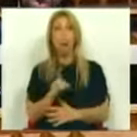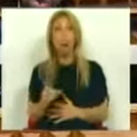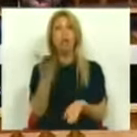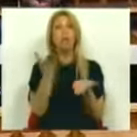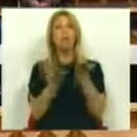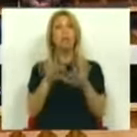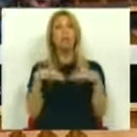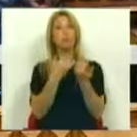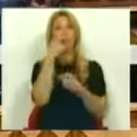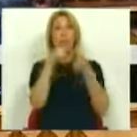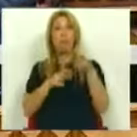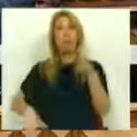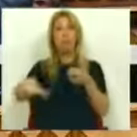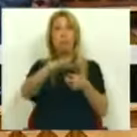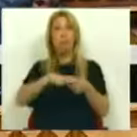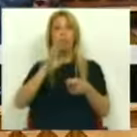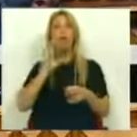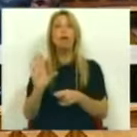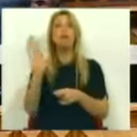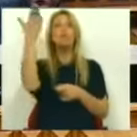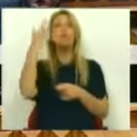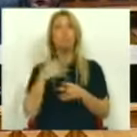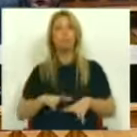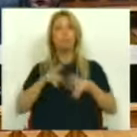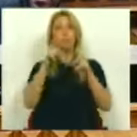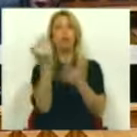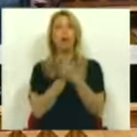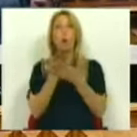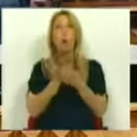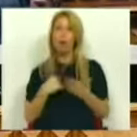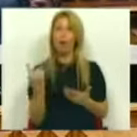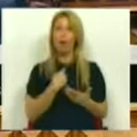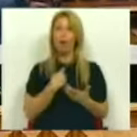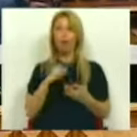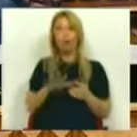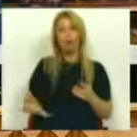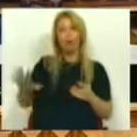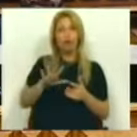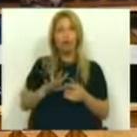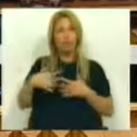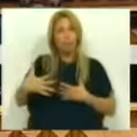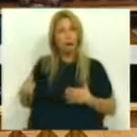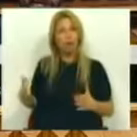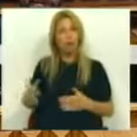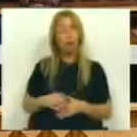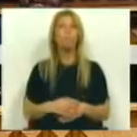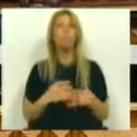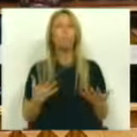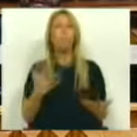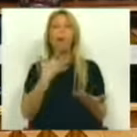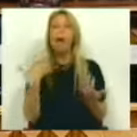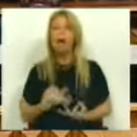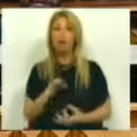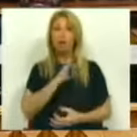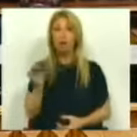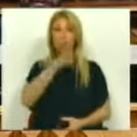social dos povos, mas, sobretudo, o desenvolvimento económico do nosso espaço. Creio, Sr. Primeiro-Ministro, que as conclusões